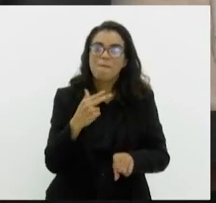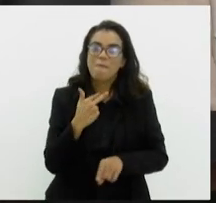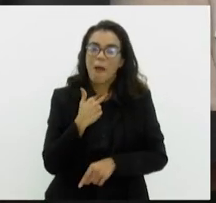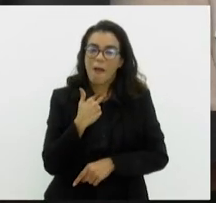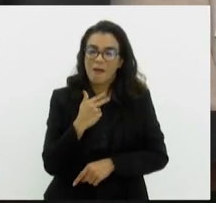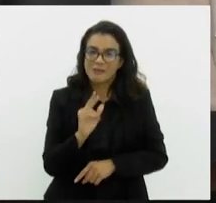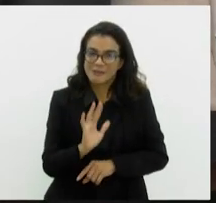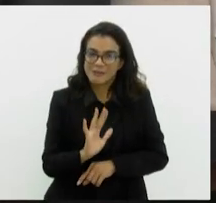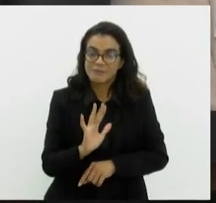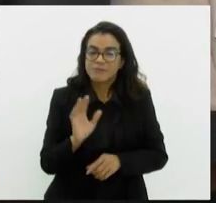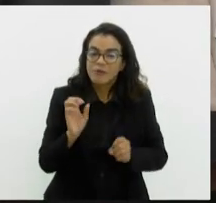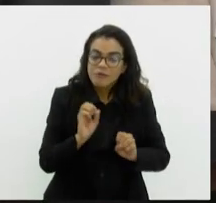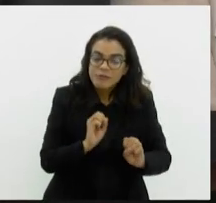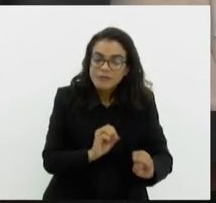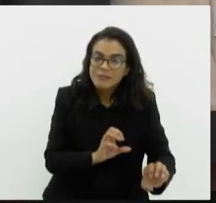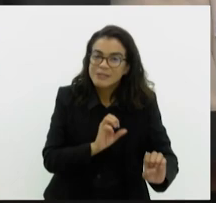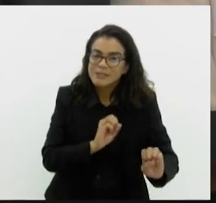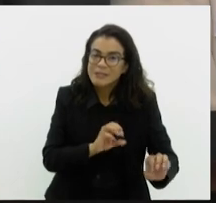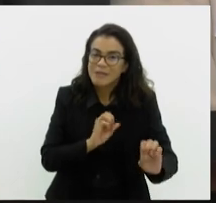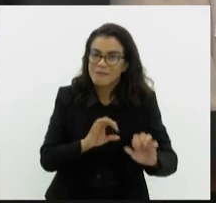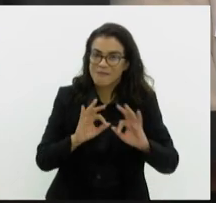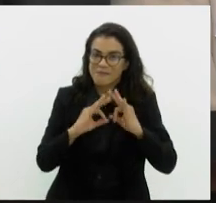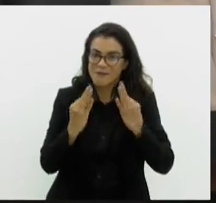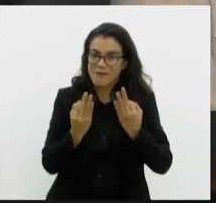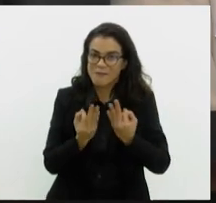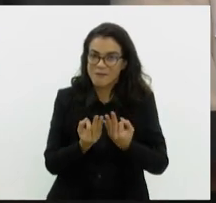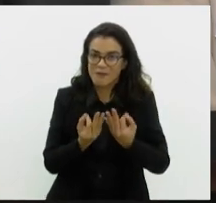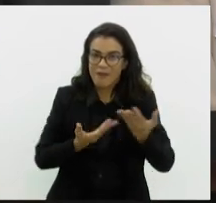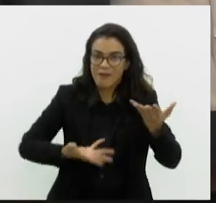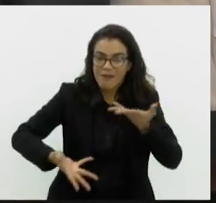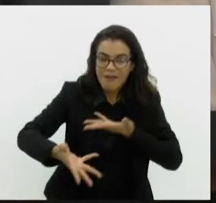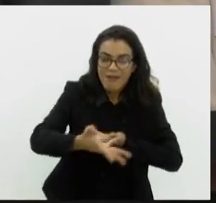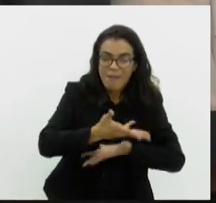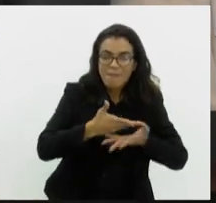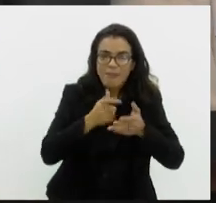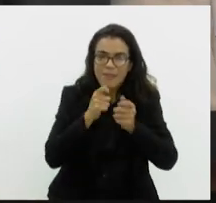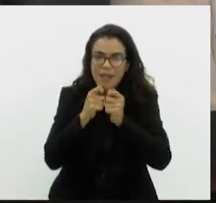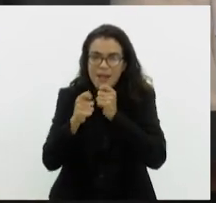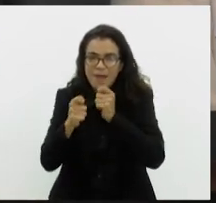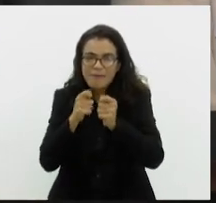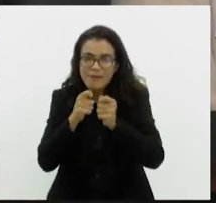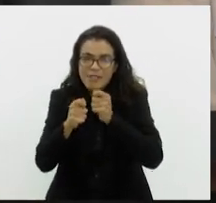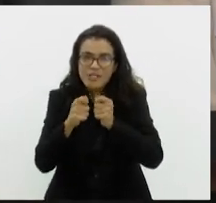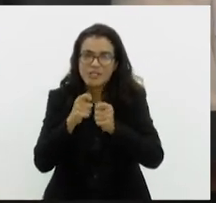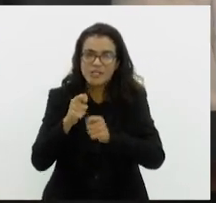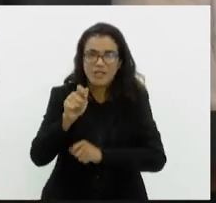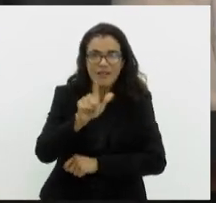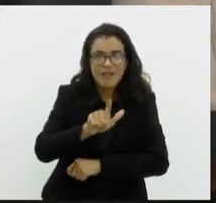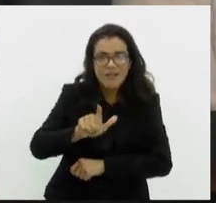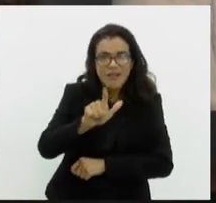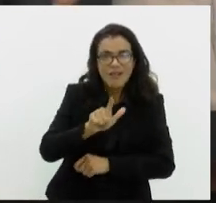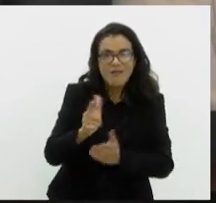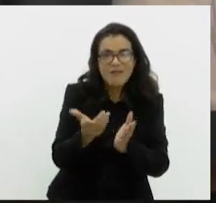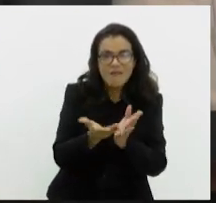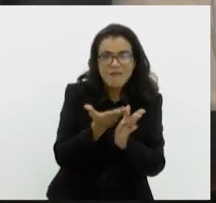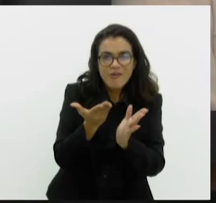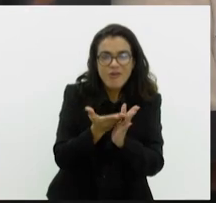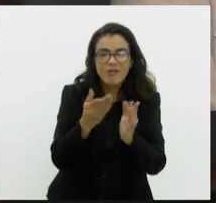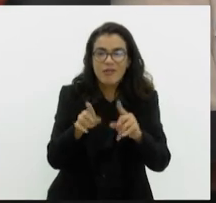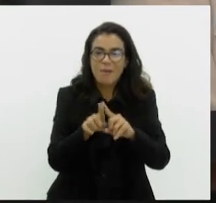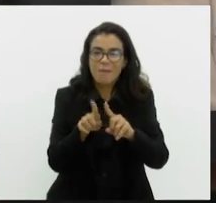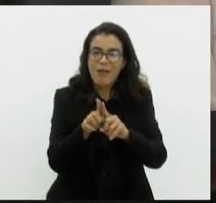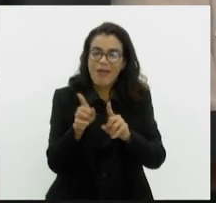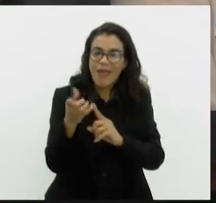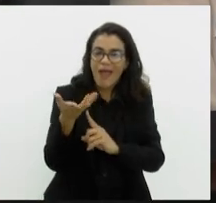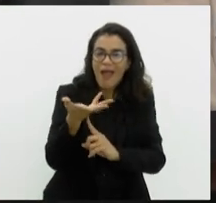ensinamento familiar que ela dividiu com muita generosidade para a gente, em entrevistas, na sua contribuição literária, na sua contribuição artística,